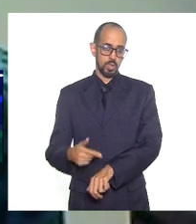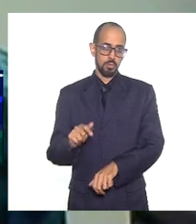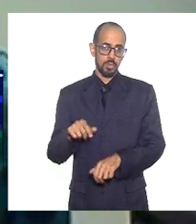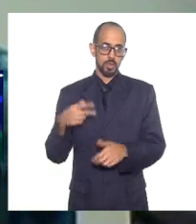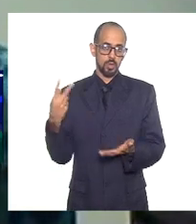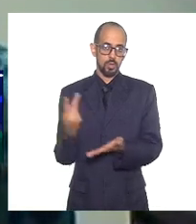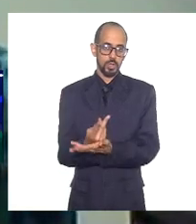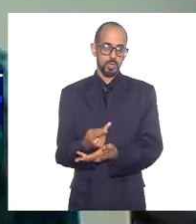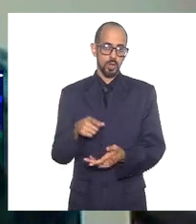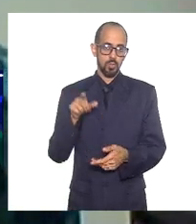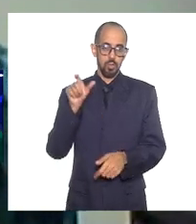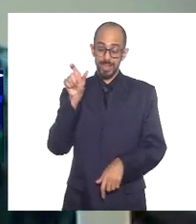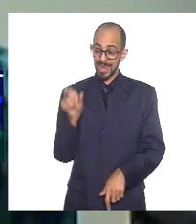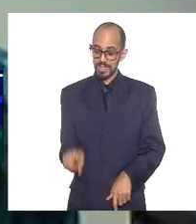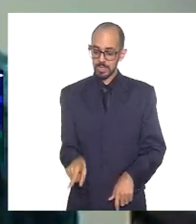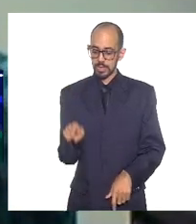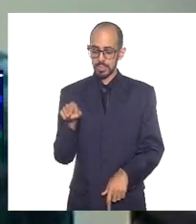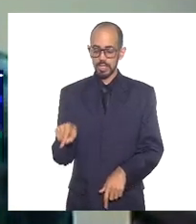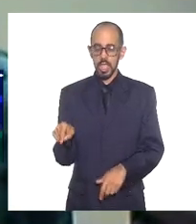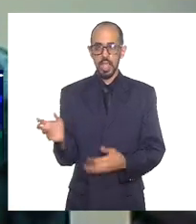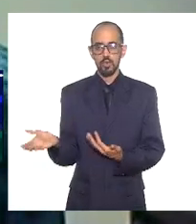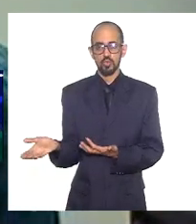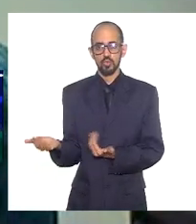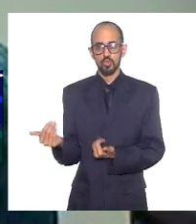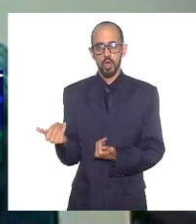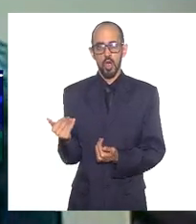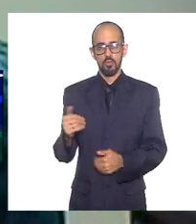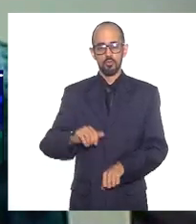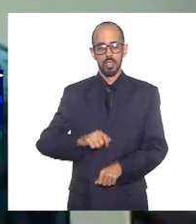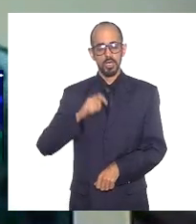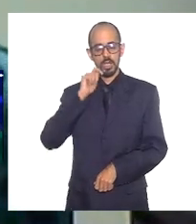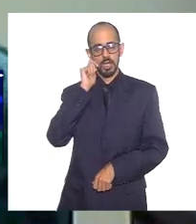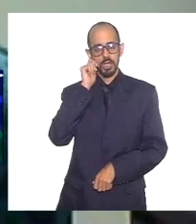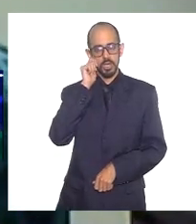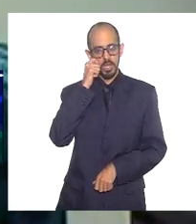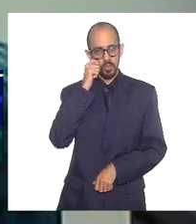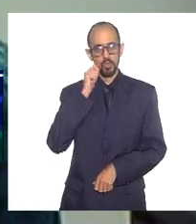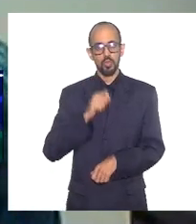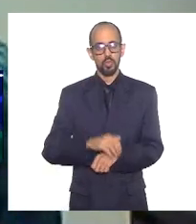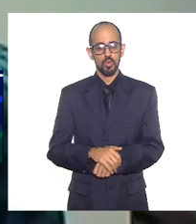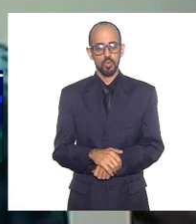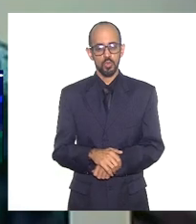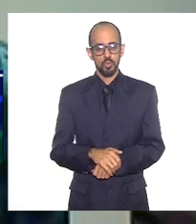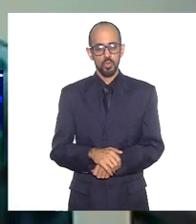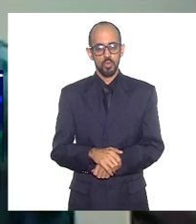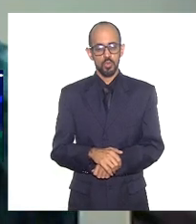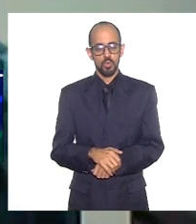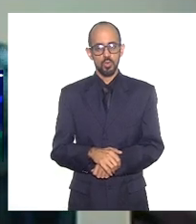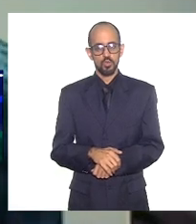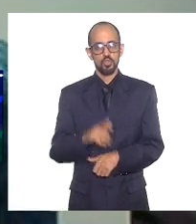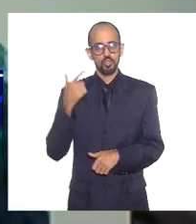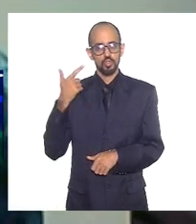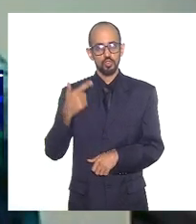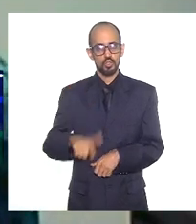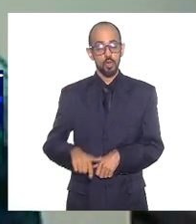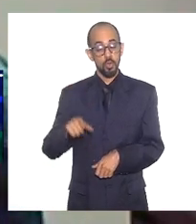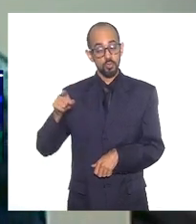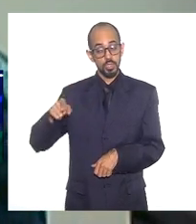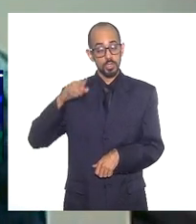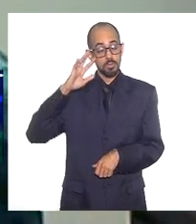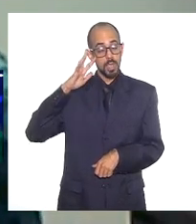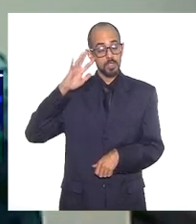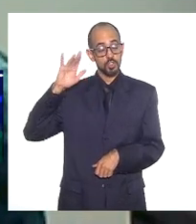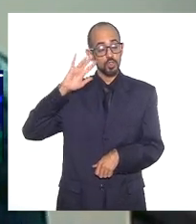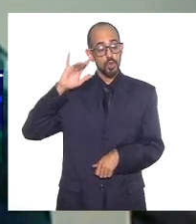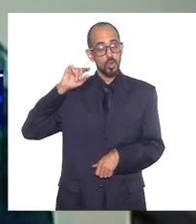porque ali estava um jovem negro, e se imaginou que esse